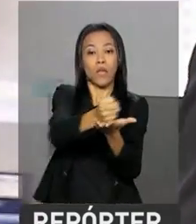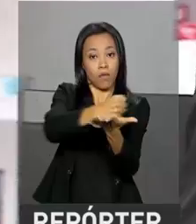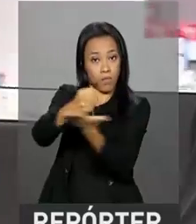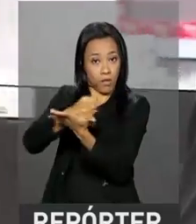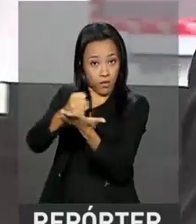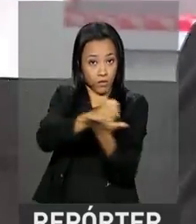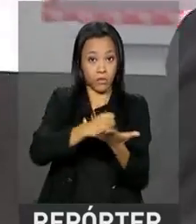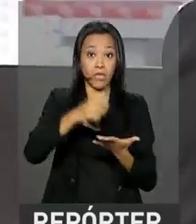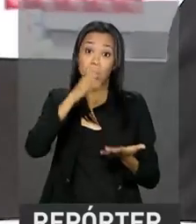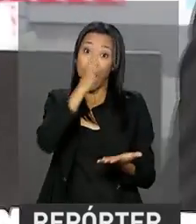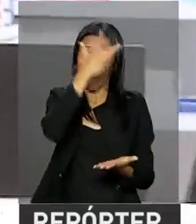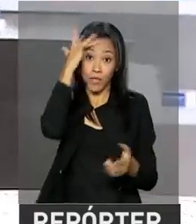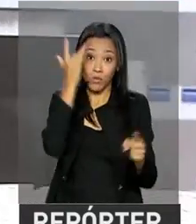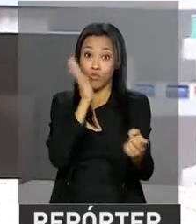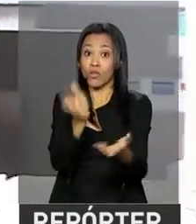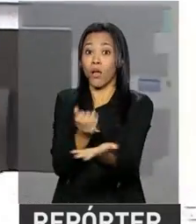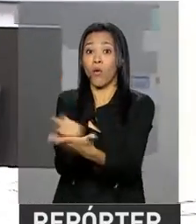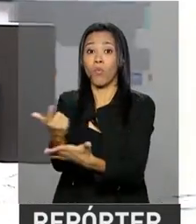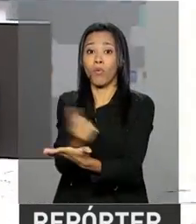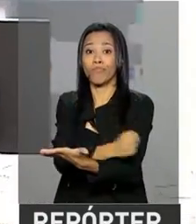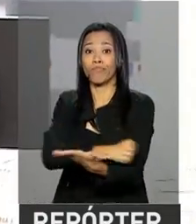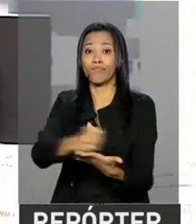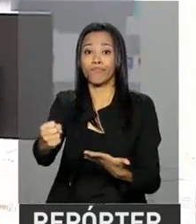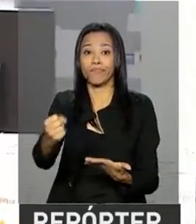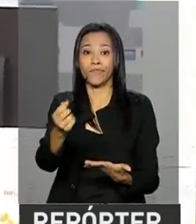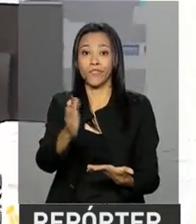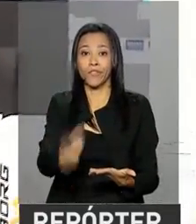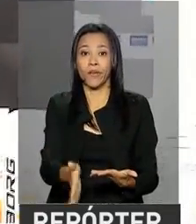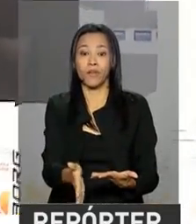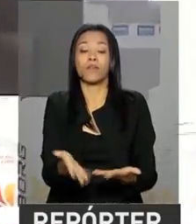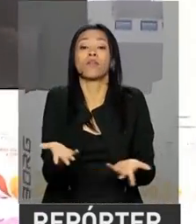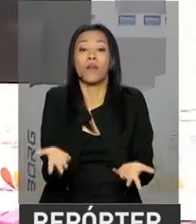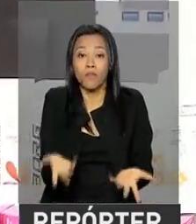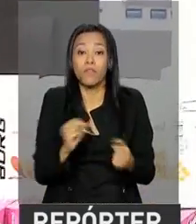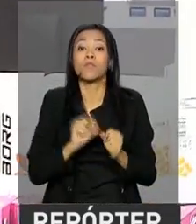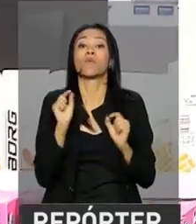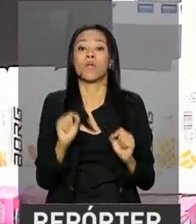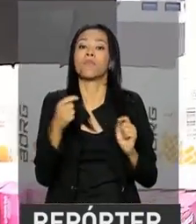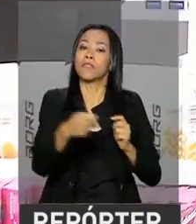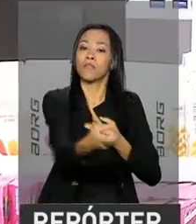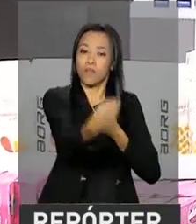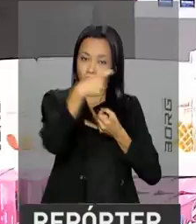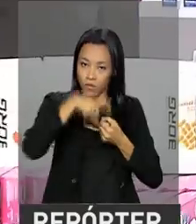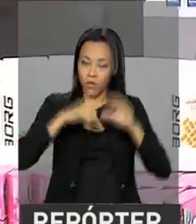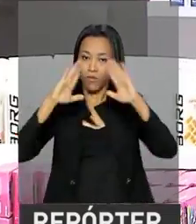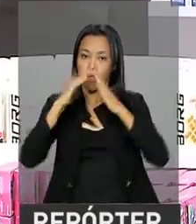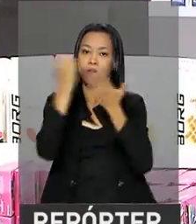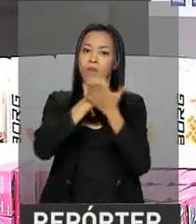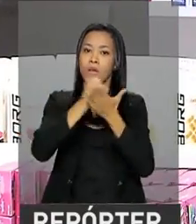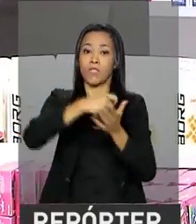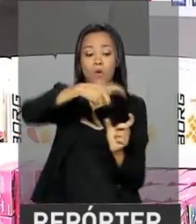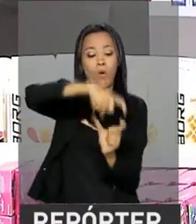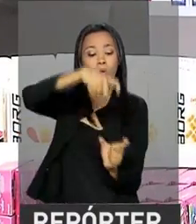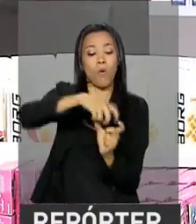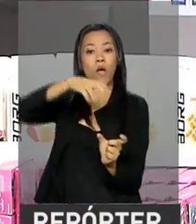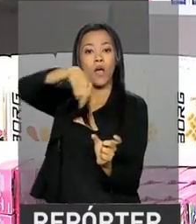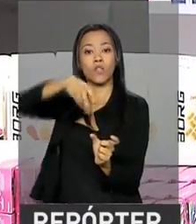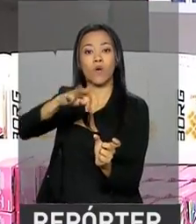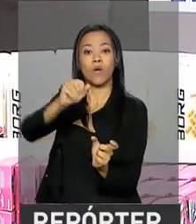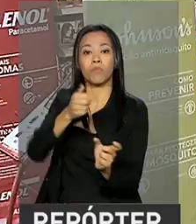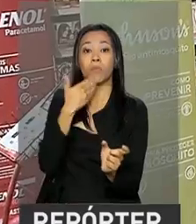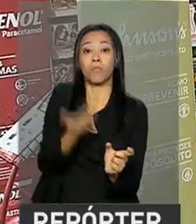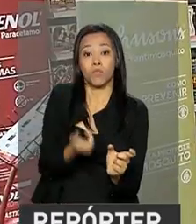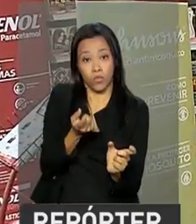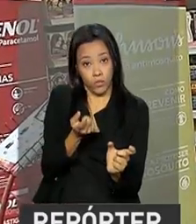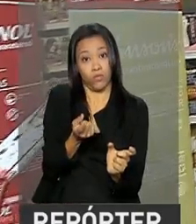caso o consumidor já tenha comprado remédios antes da suspensão deve voltar ao estabelecimento com a nota fiscal para pedir o reembolso